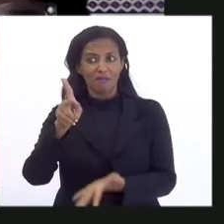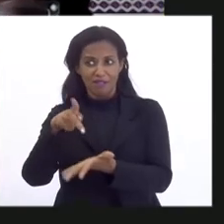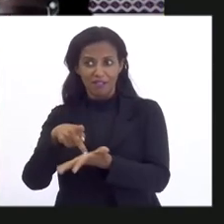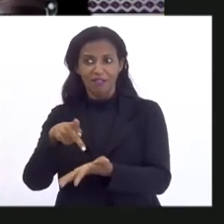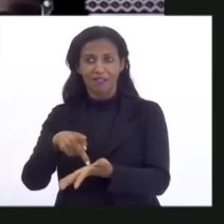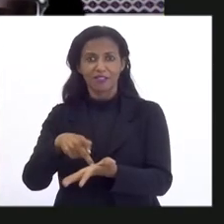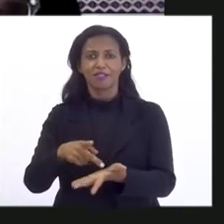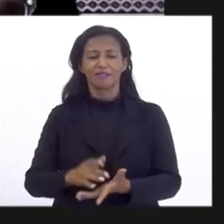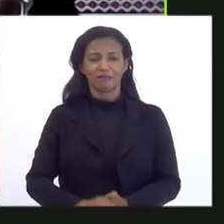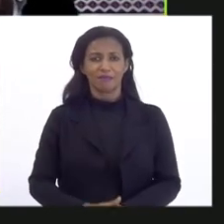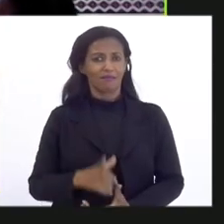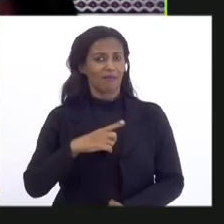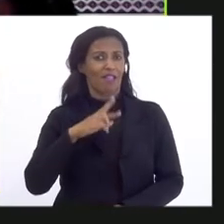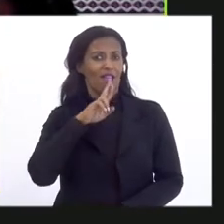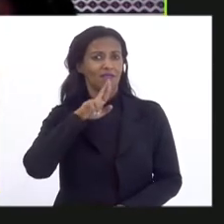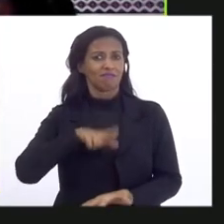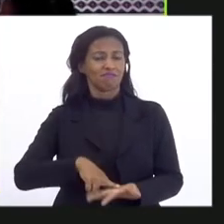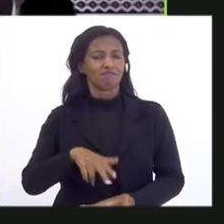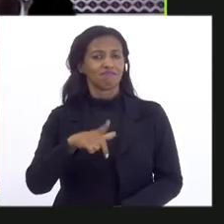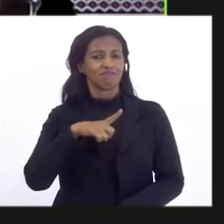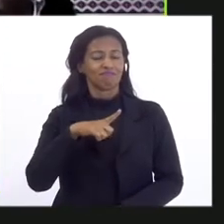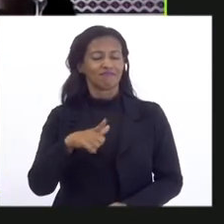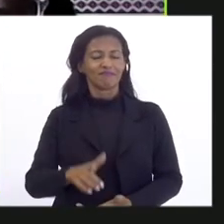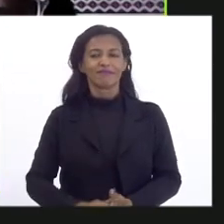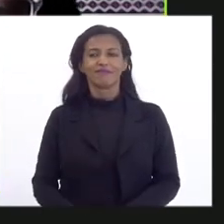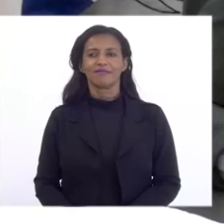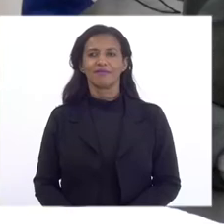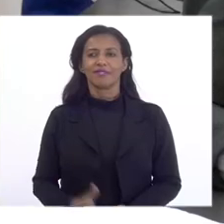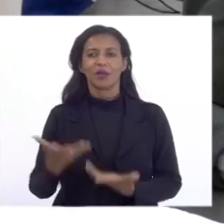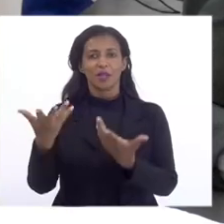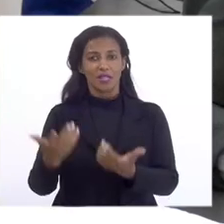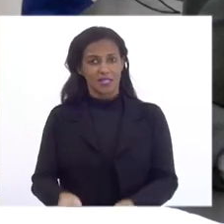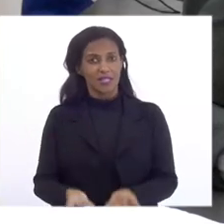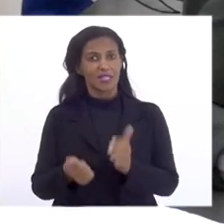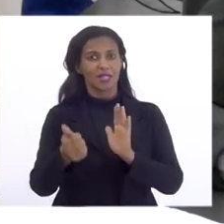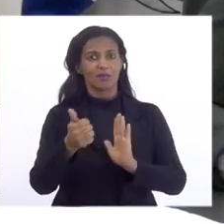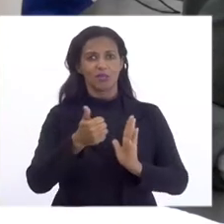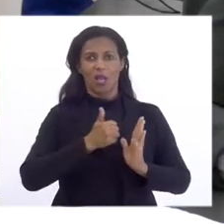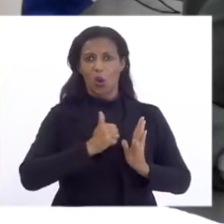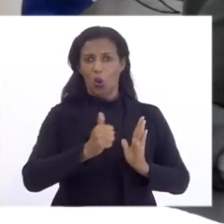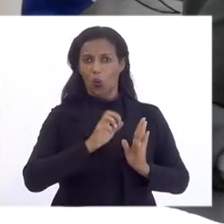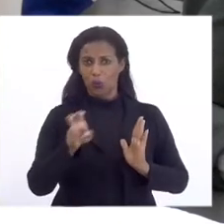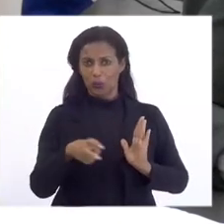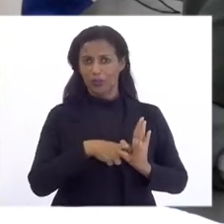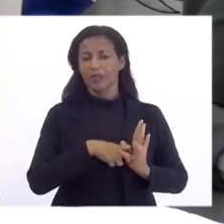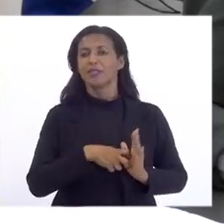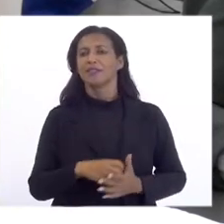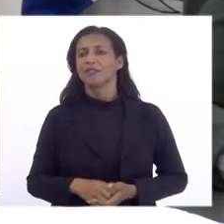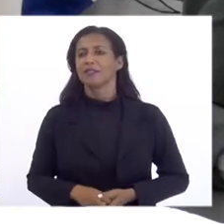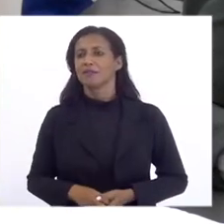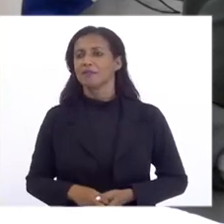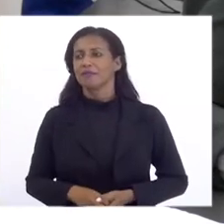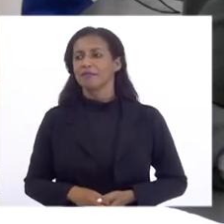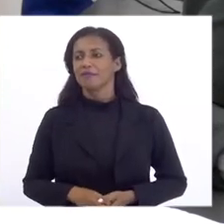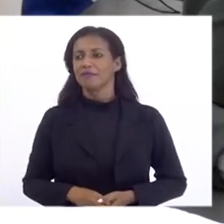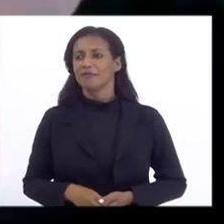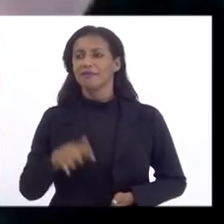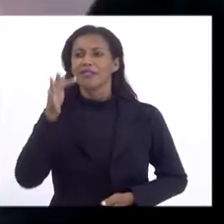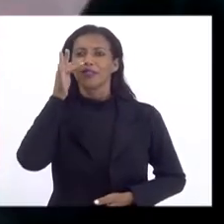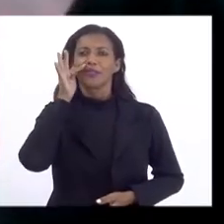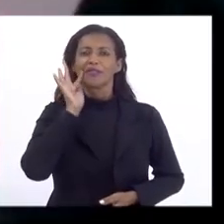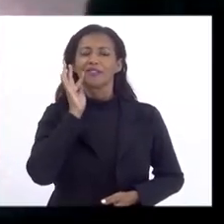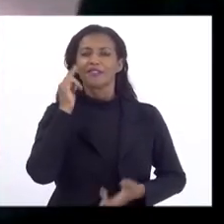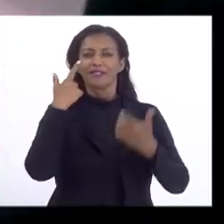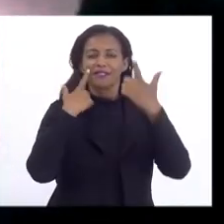verdade, verdade. Tem razão. Pode ser assim? Obrigado. Então acolhemos a emenda 11. Claro. Colhemos a emenda. Ô, Mônica, senão o Serafini vai